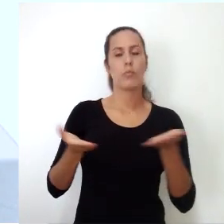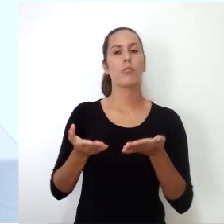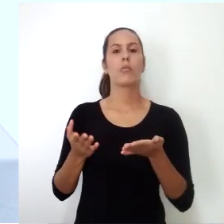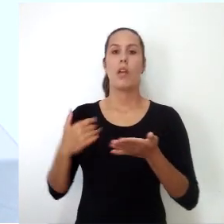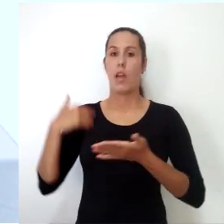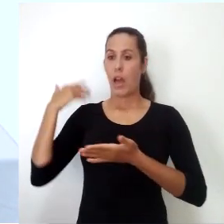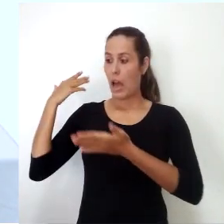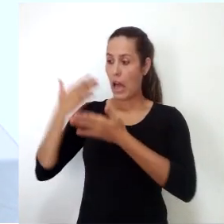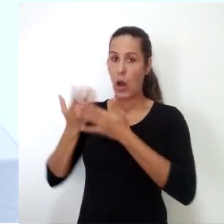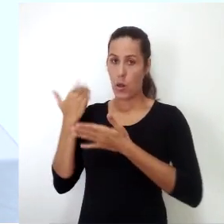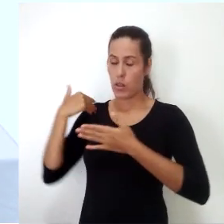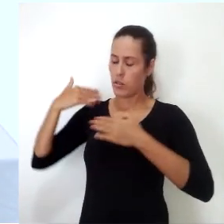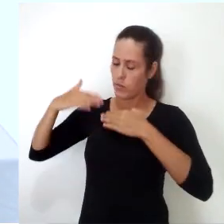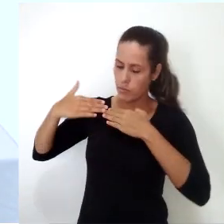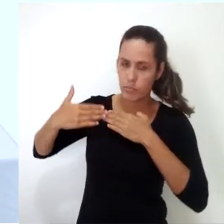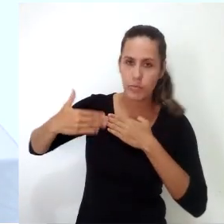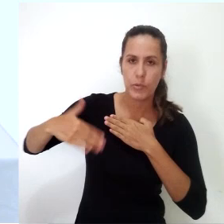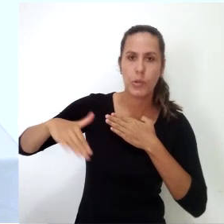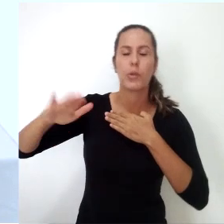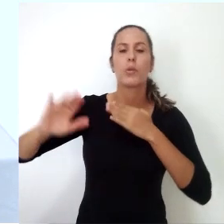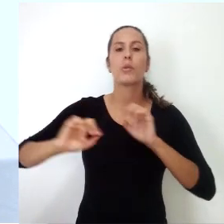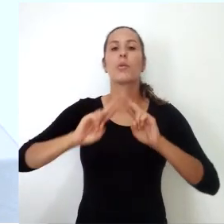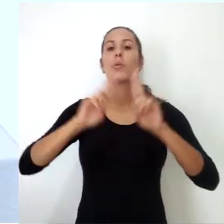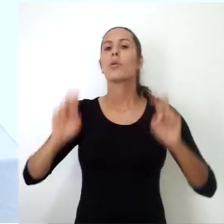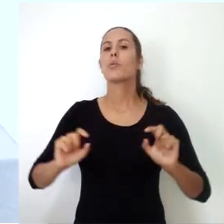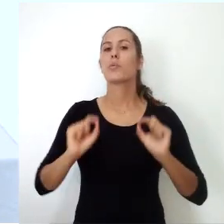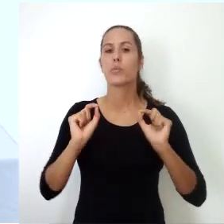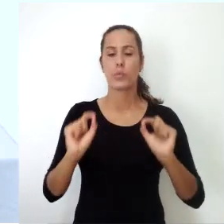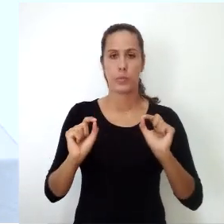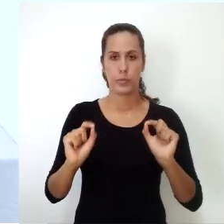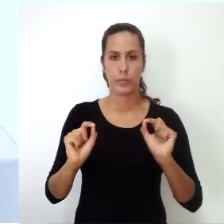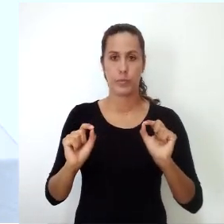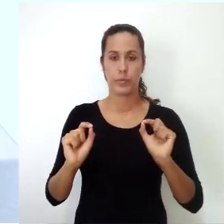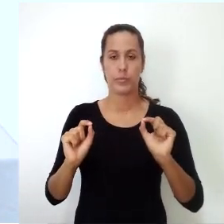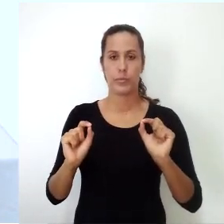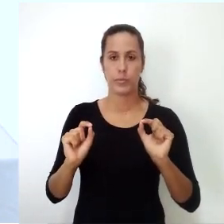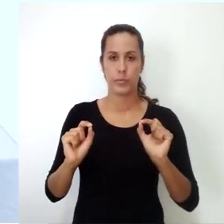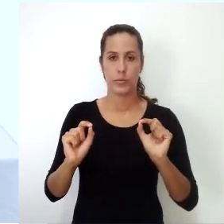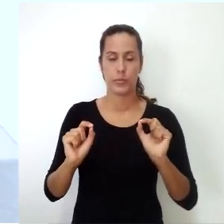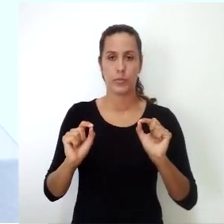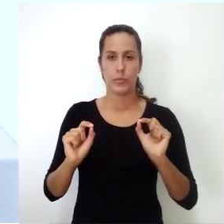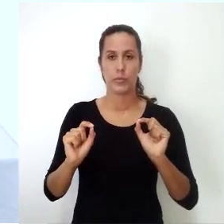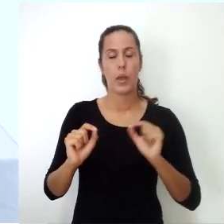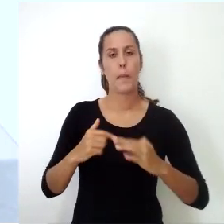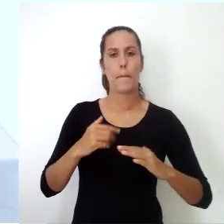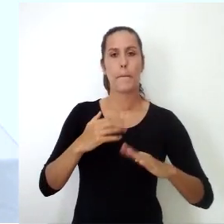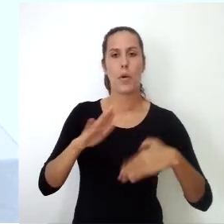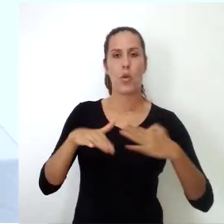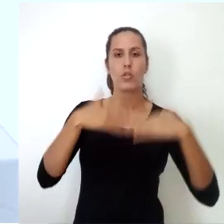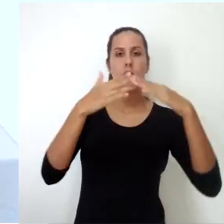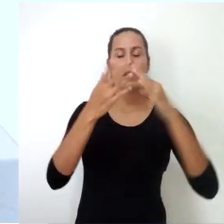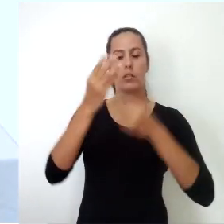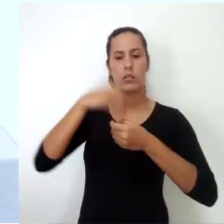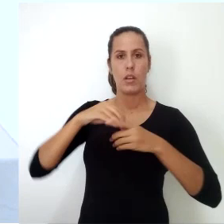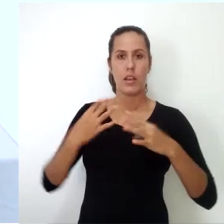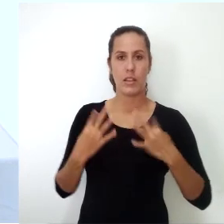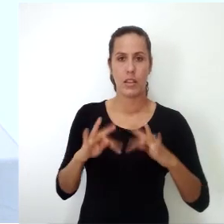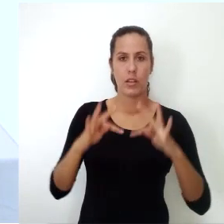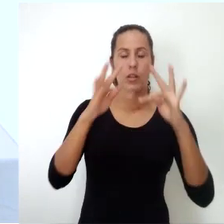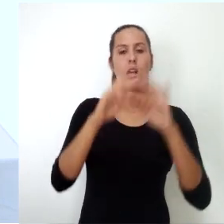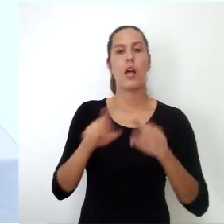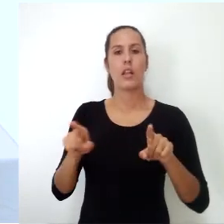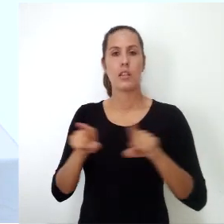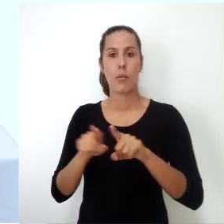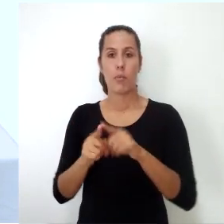dar continuidade a mais um assunto de ciências. Iremos falar sobre processos tecnológicos